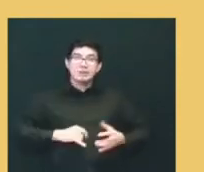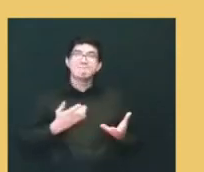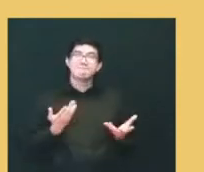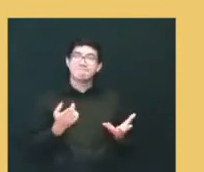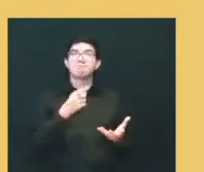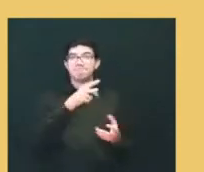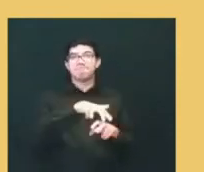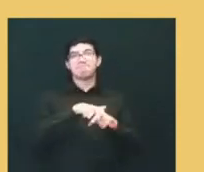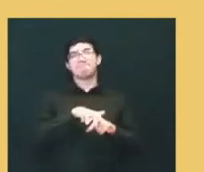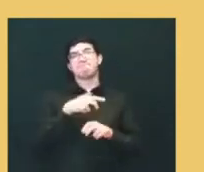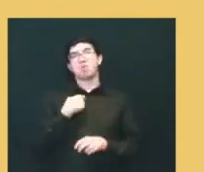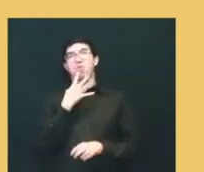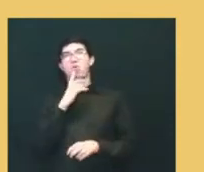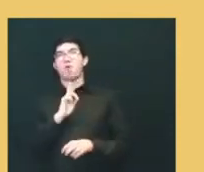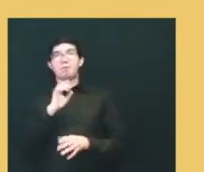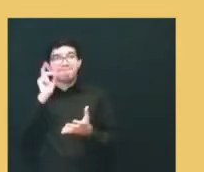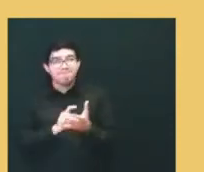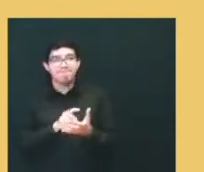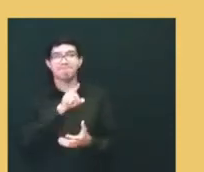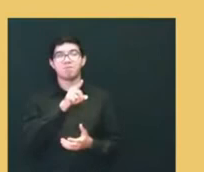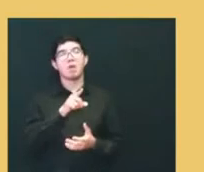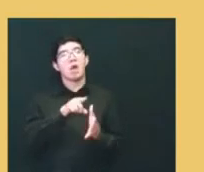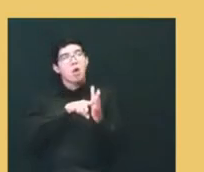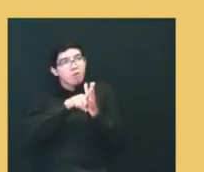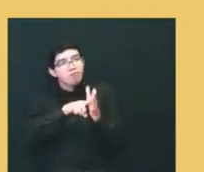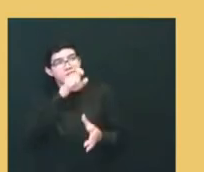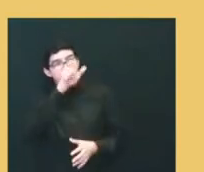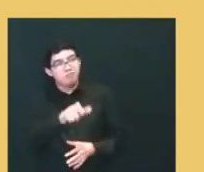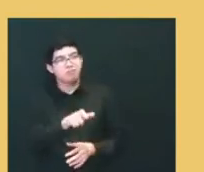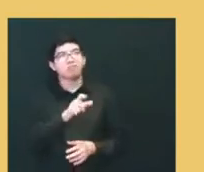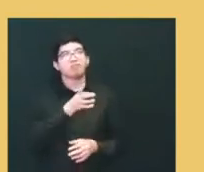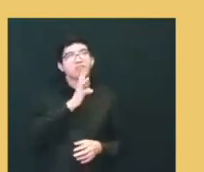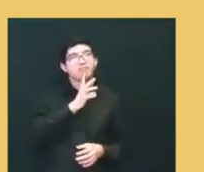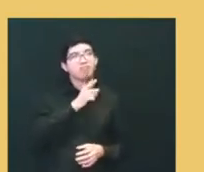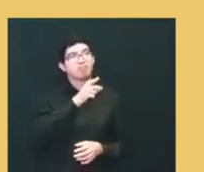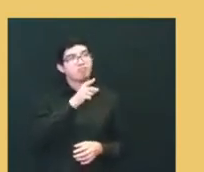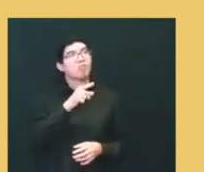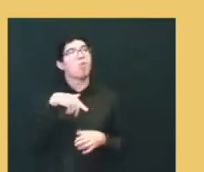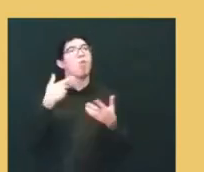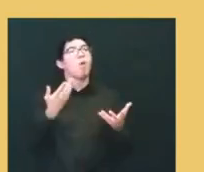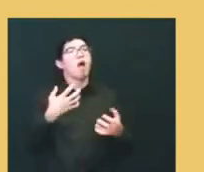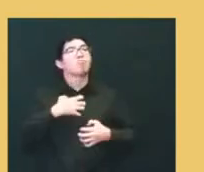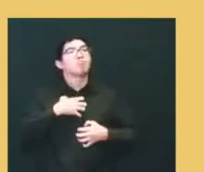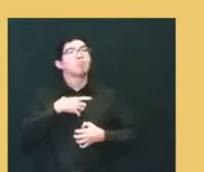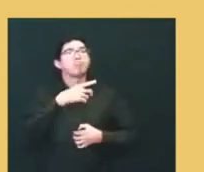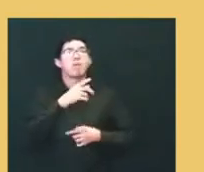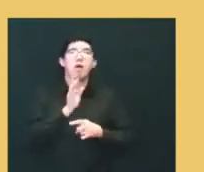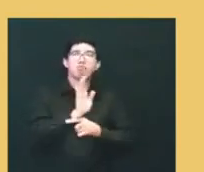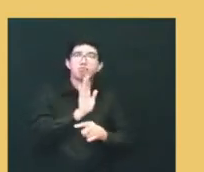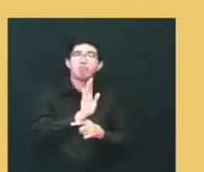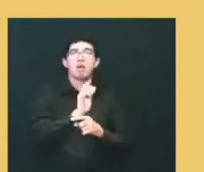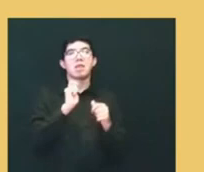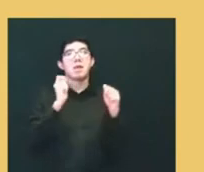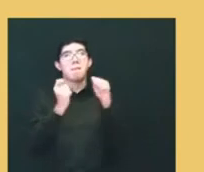sintomas, reconheça os sintomas que o paciente está sentindo, tente ajudar da melhor forma, ajustando a